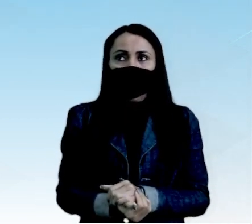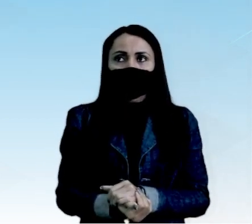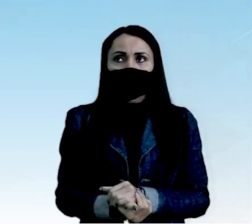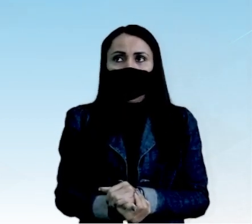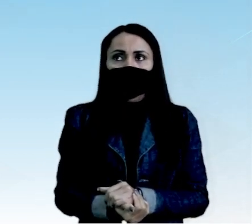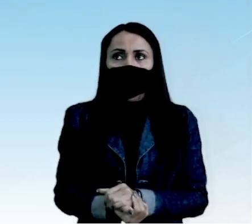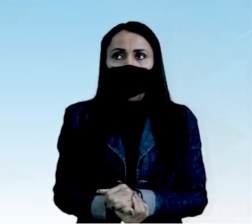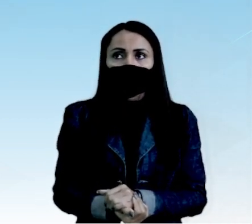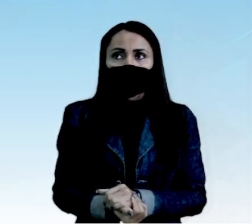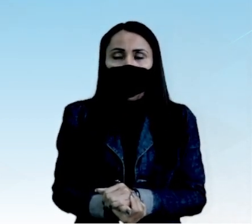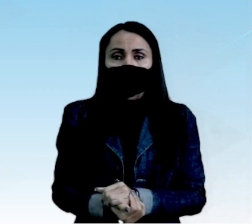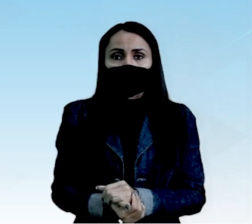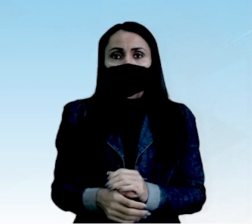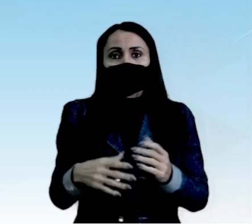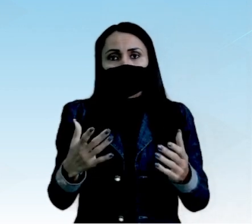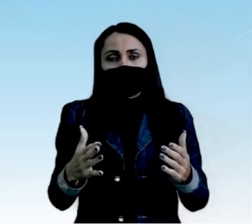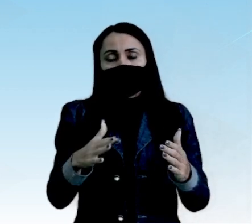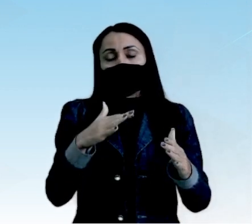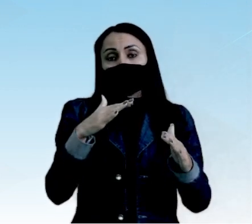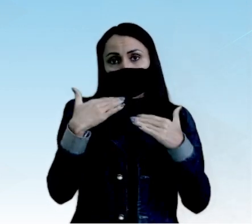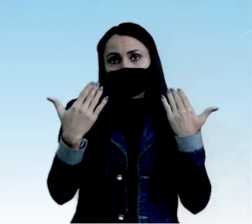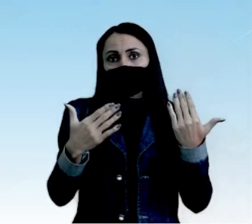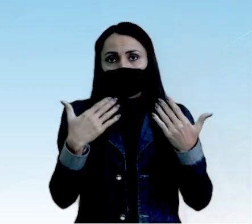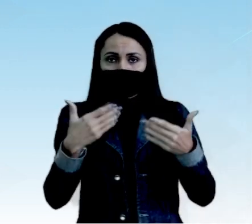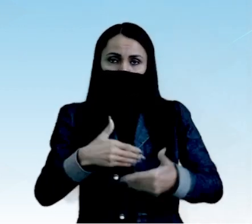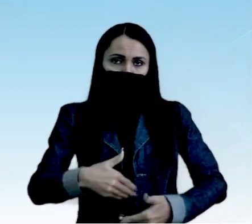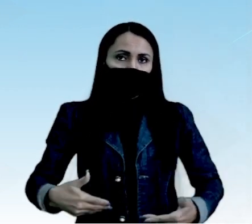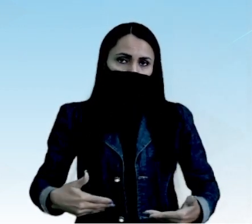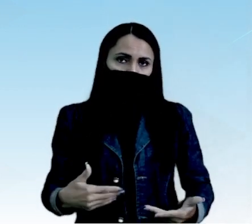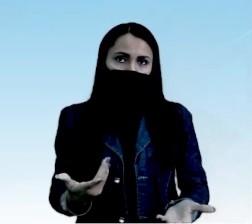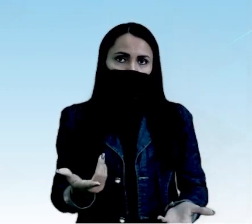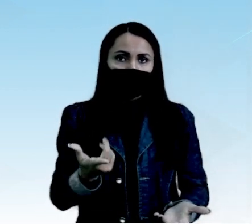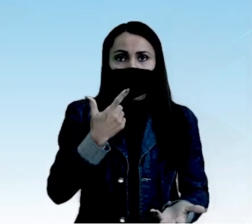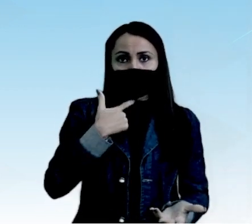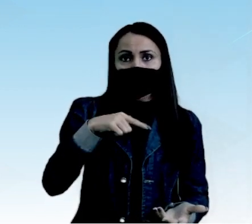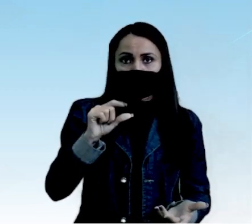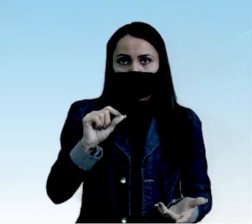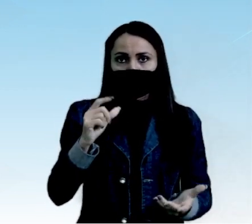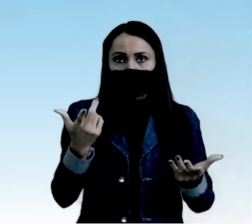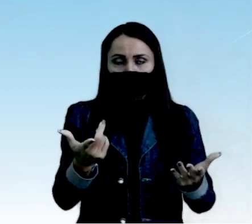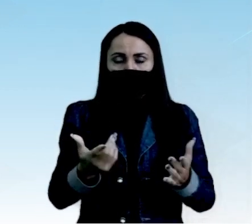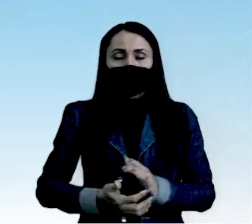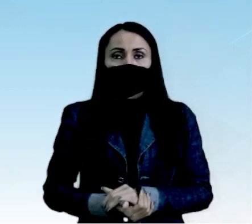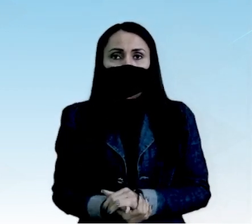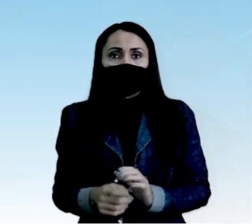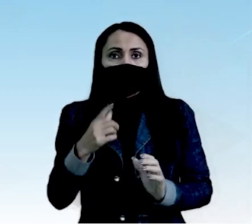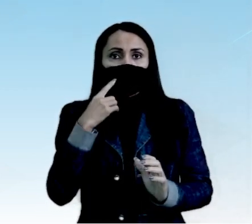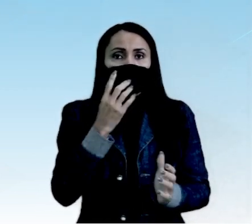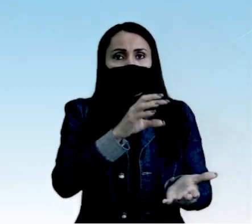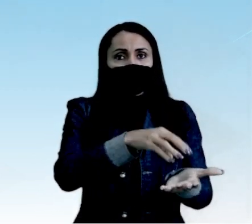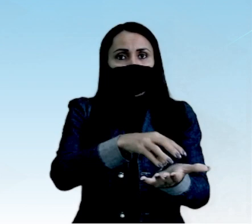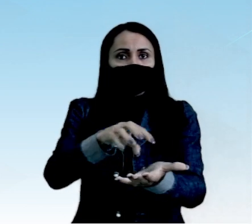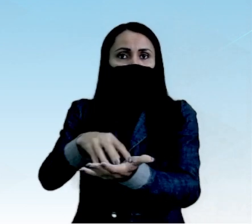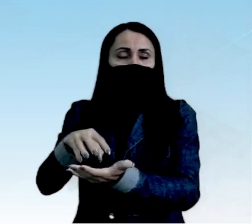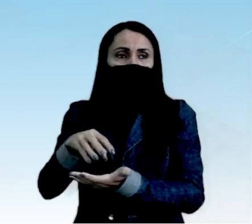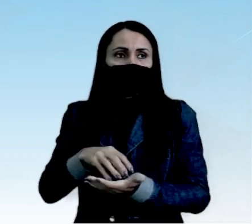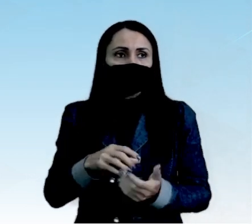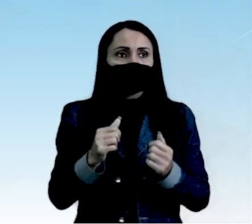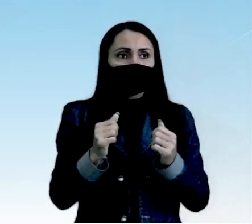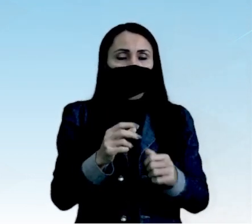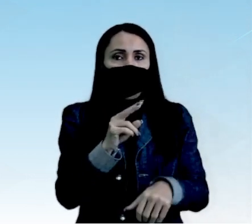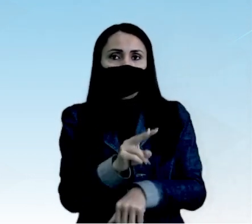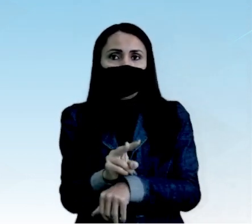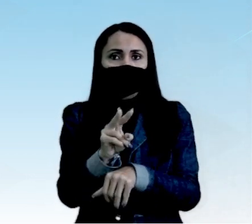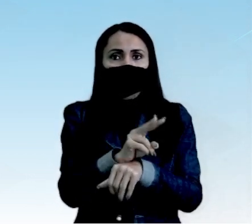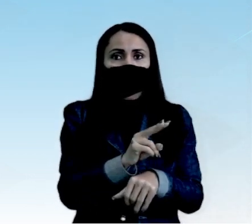tá? E não morra rapidamente, claro, né? Então, essas tribos se isolavam e para poder se